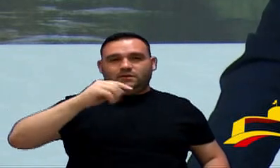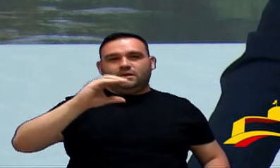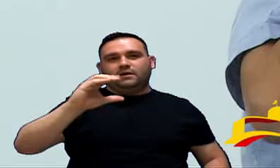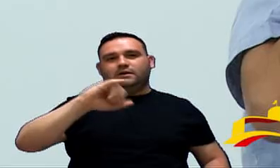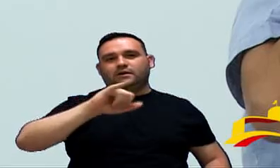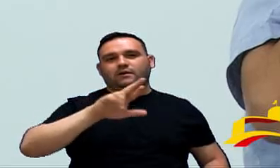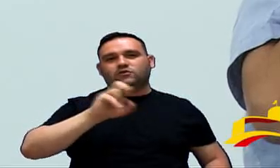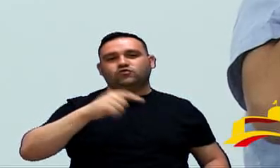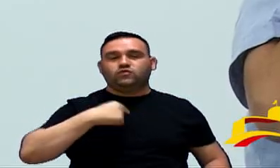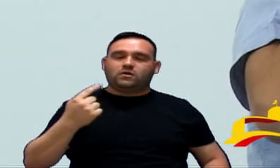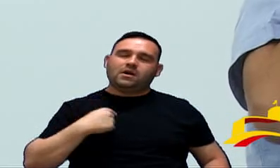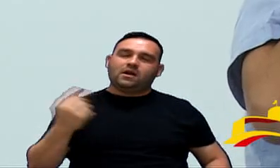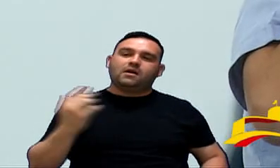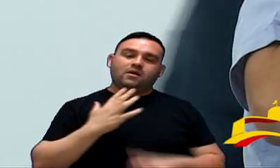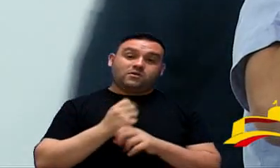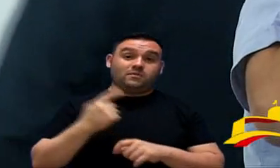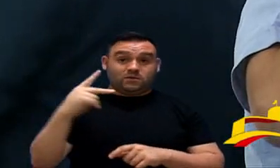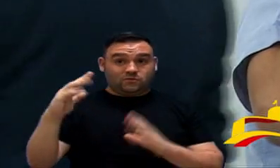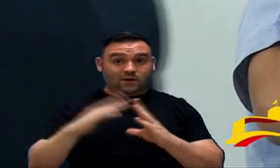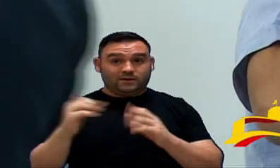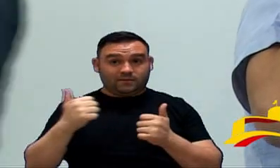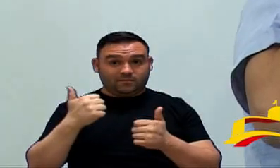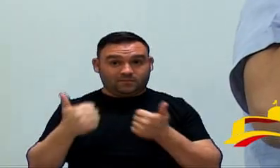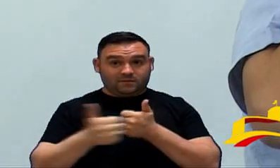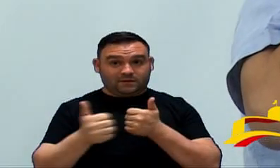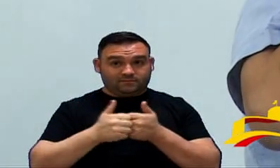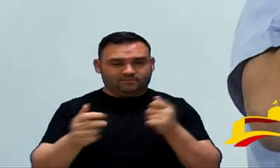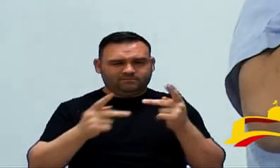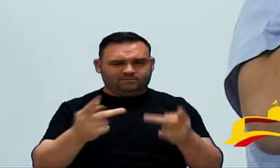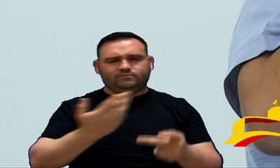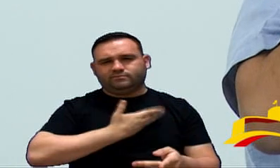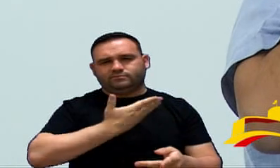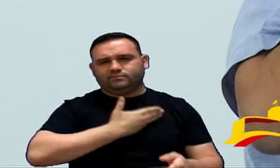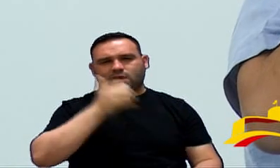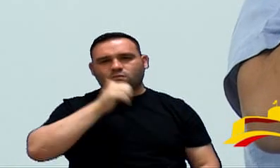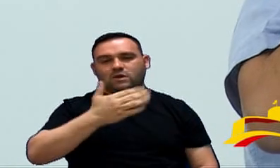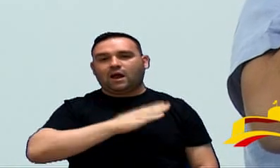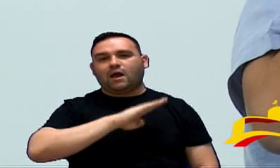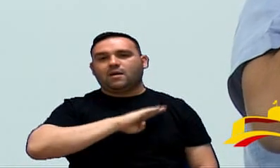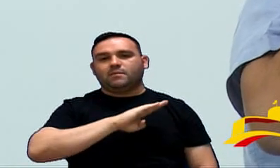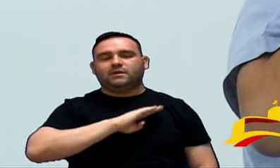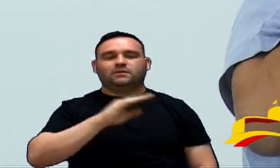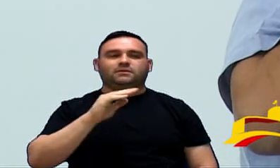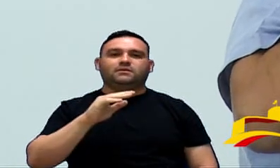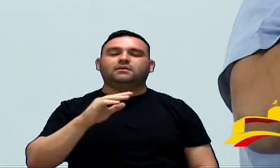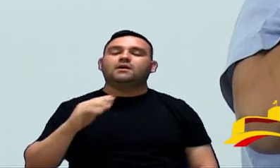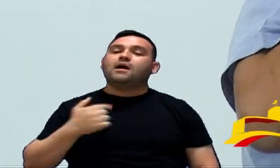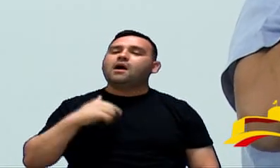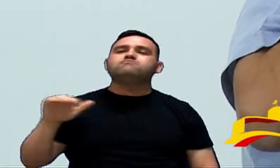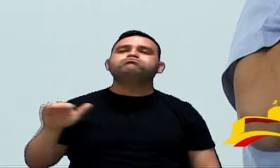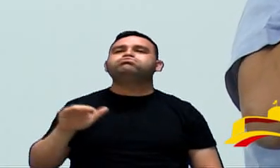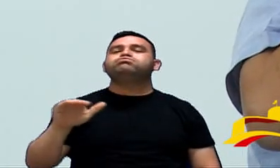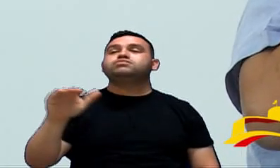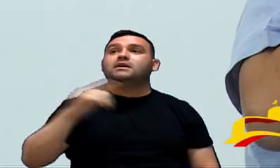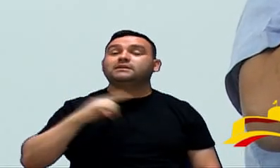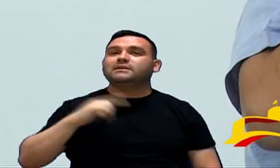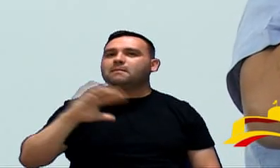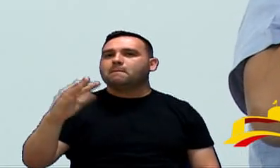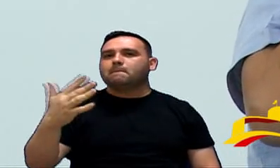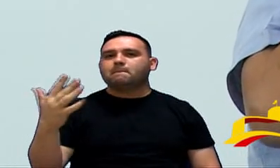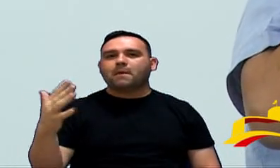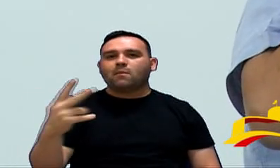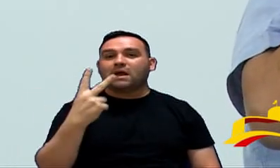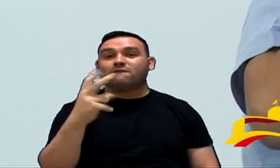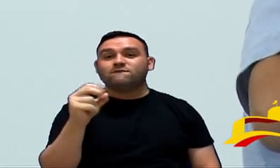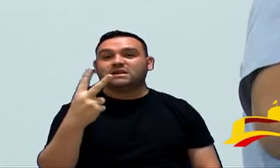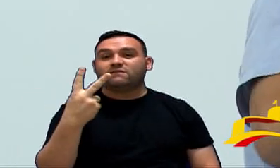contei. Nova, onde você mora lá? É. Foi visitar uma pessoa lá, uma senhora lá, que é amiga do meu pai, falando. Sim. Tem uns 20,